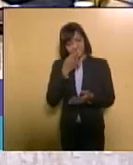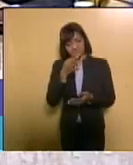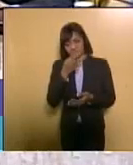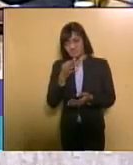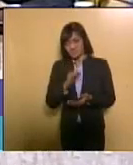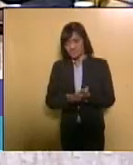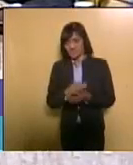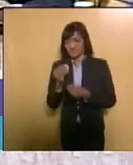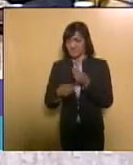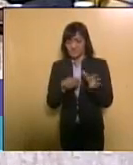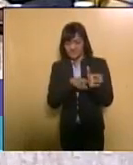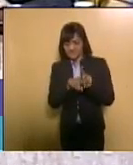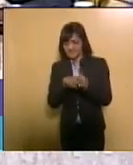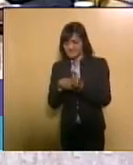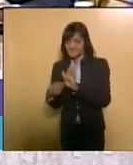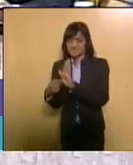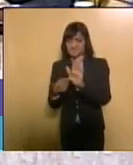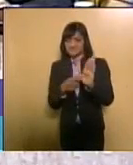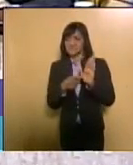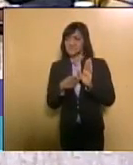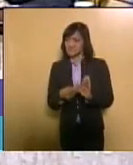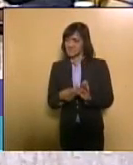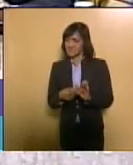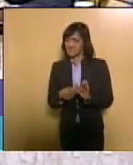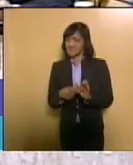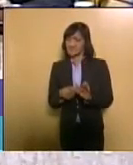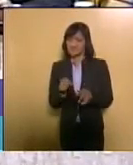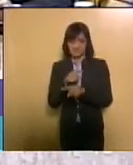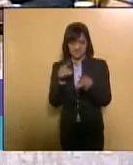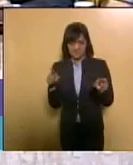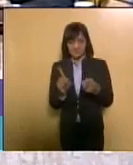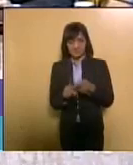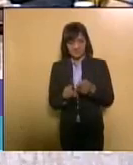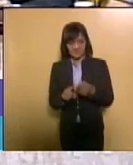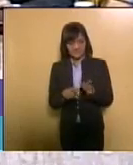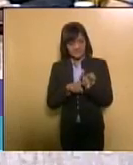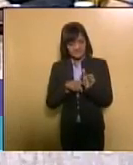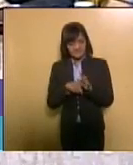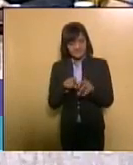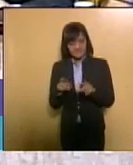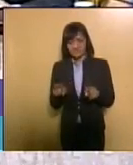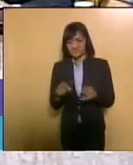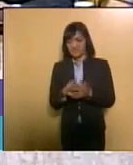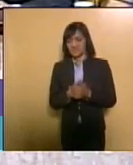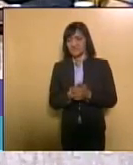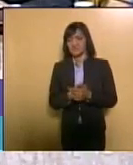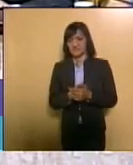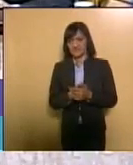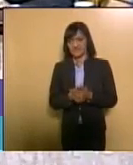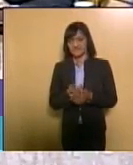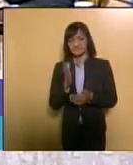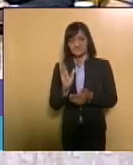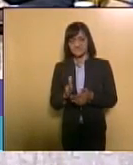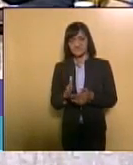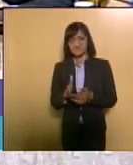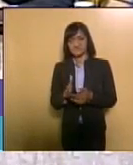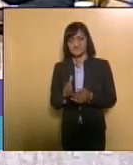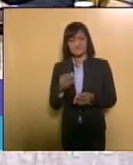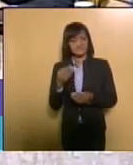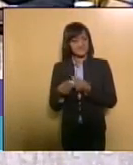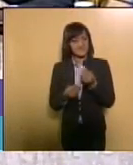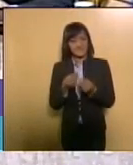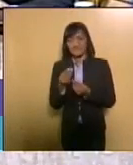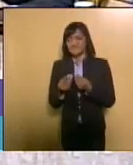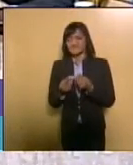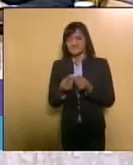saída as pesquisas acho que mostram isso o estudo de vocês mostram isso quando vocês defendem inclusive essas ações inter eh